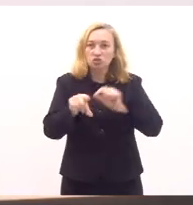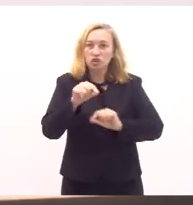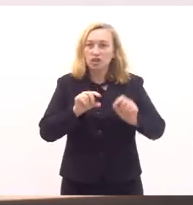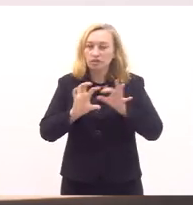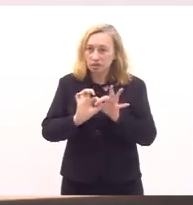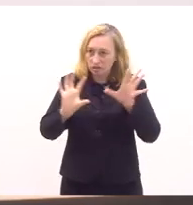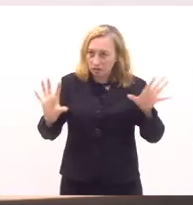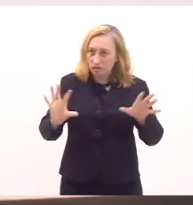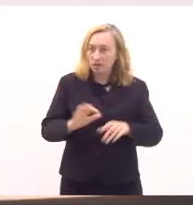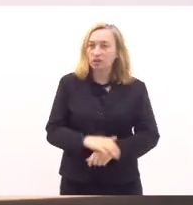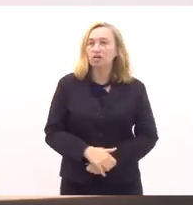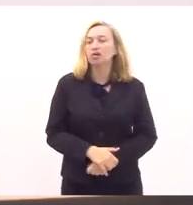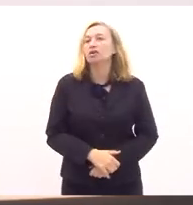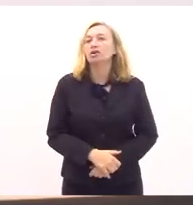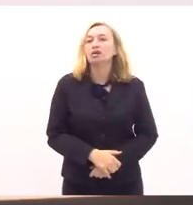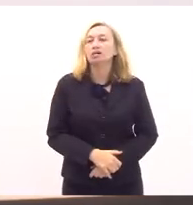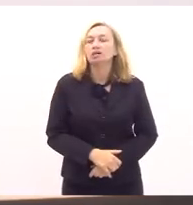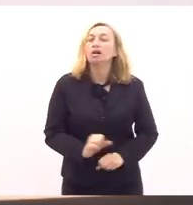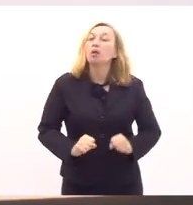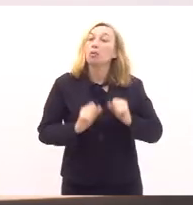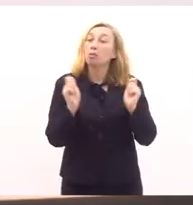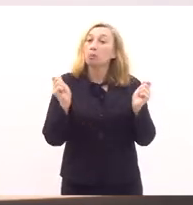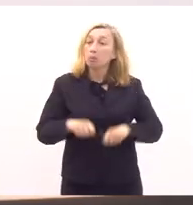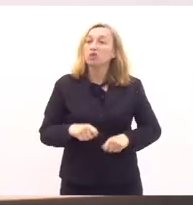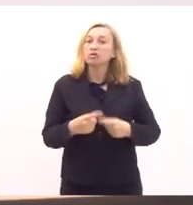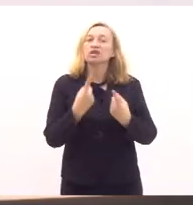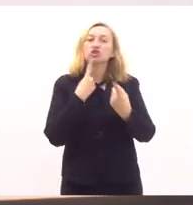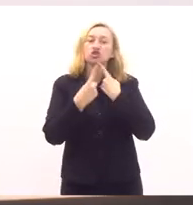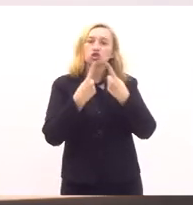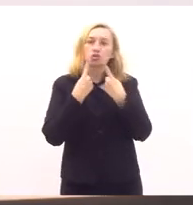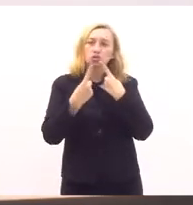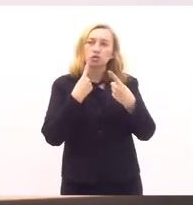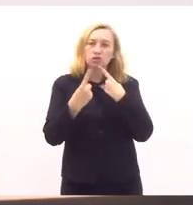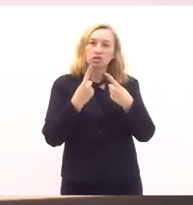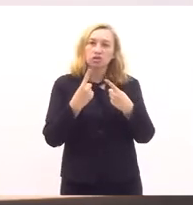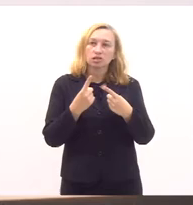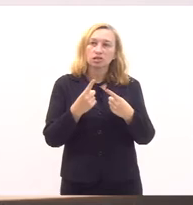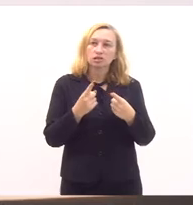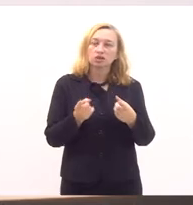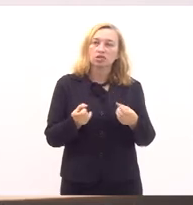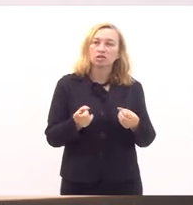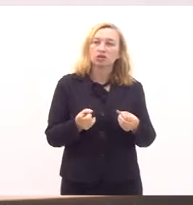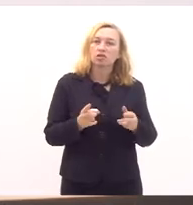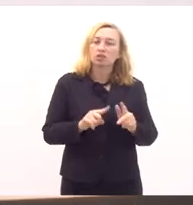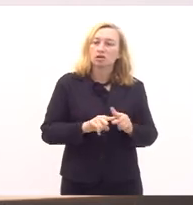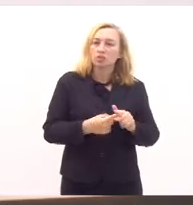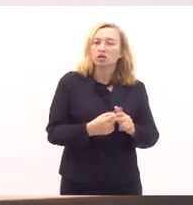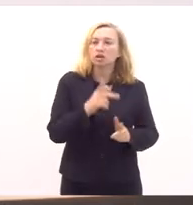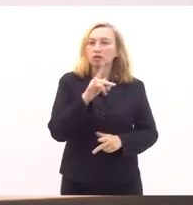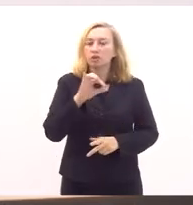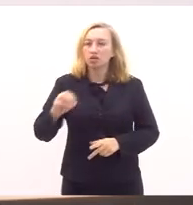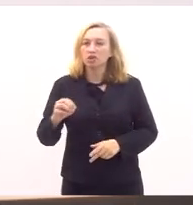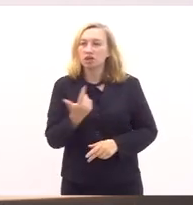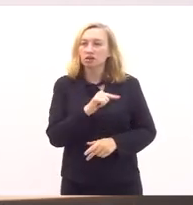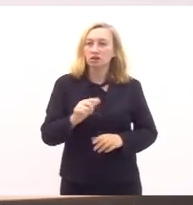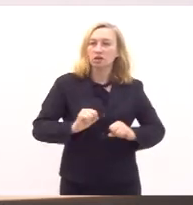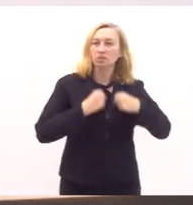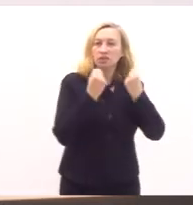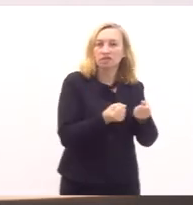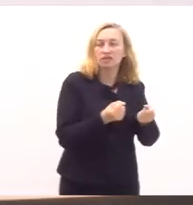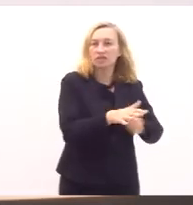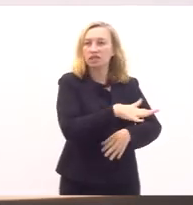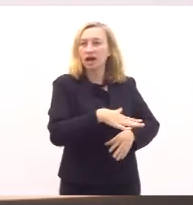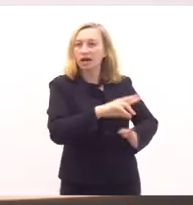democrática, tira do parlamento a possibilidade de debater a recomposição salarial de quem não tem uma defesa na área